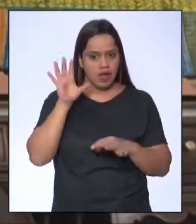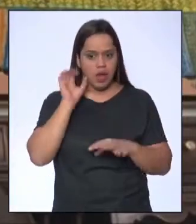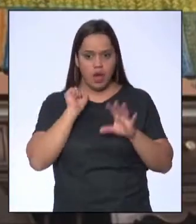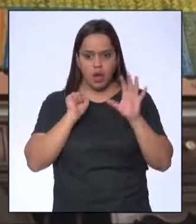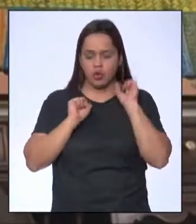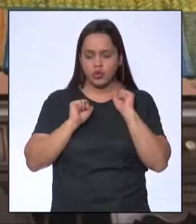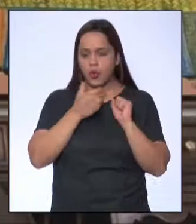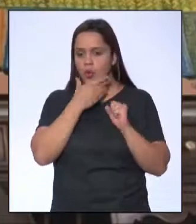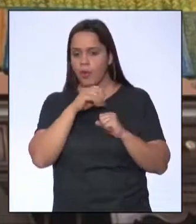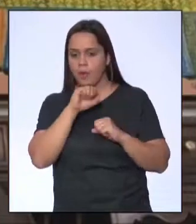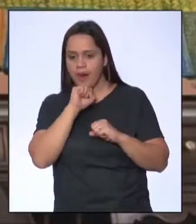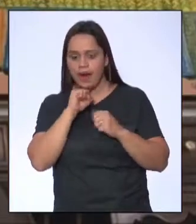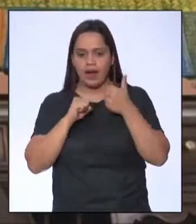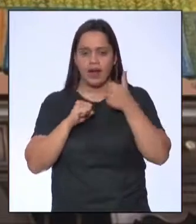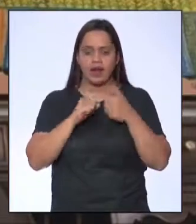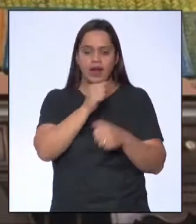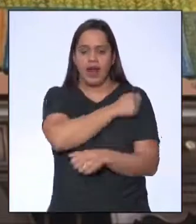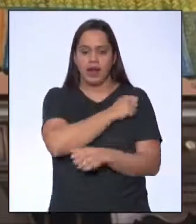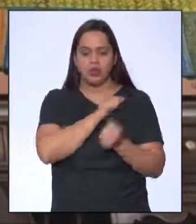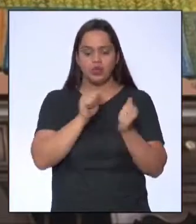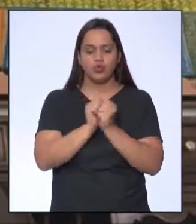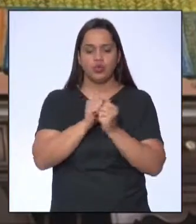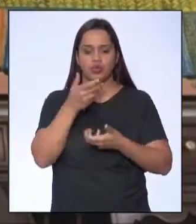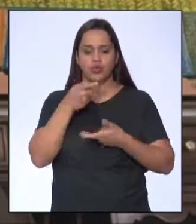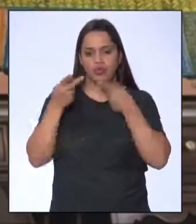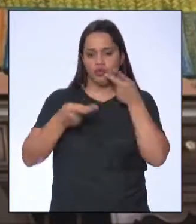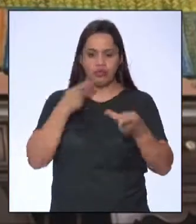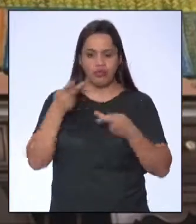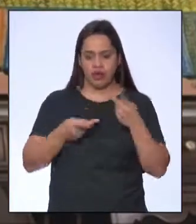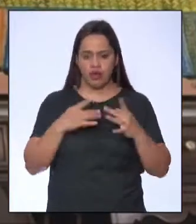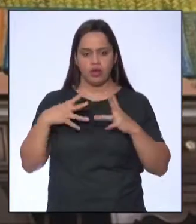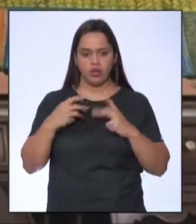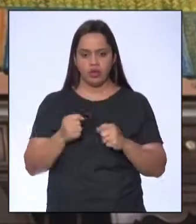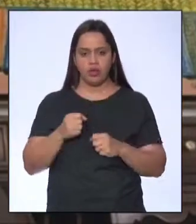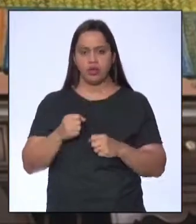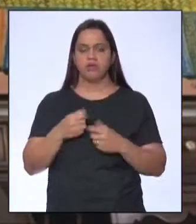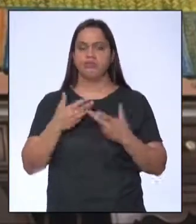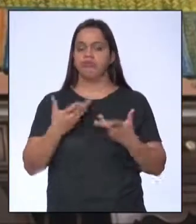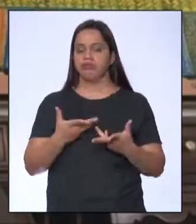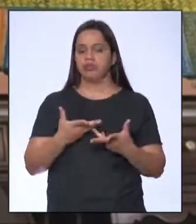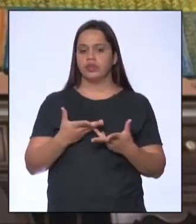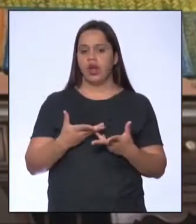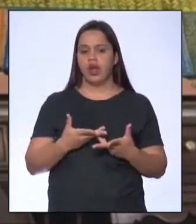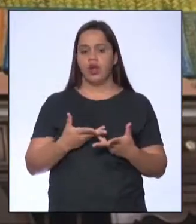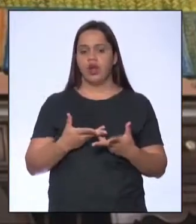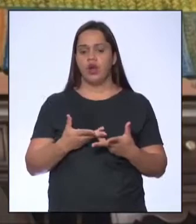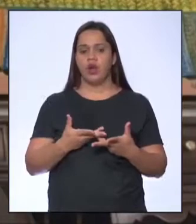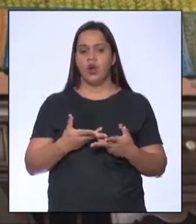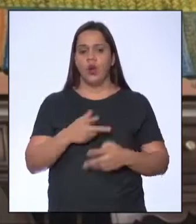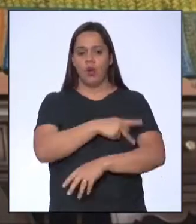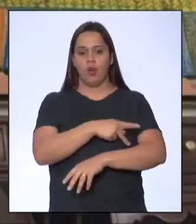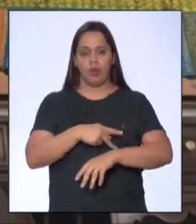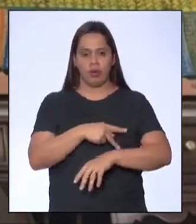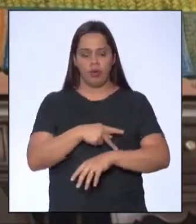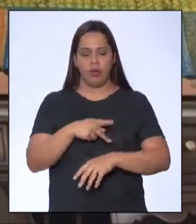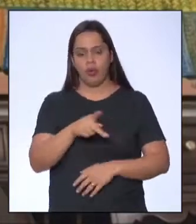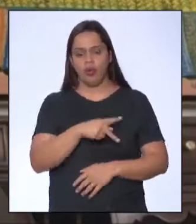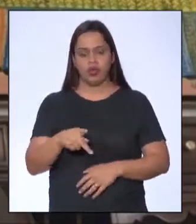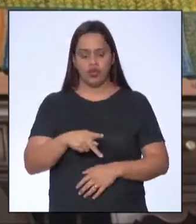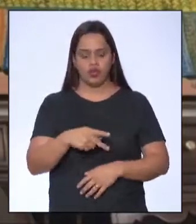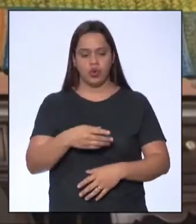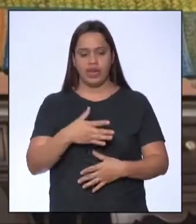dos pais e dos alunos. O educador se educa para escutar, mas ele também